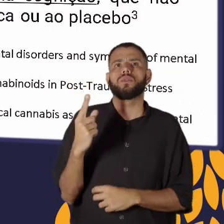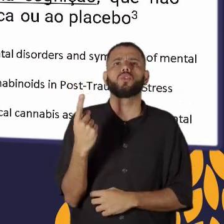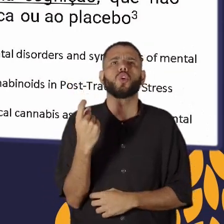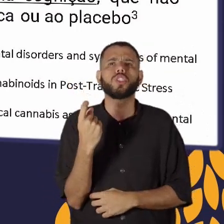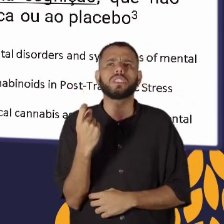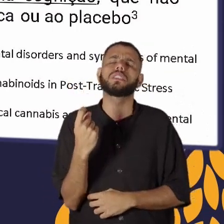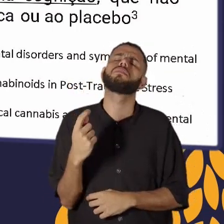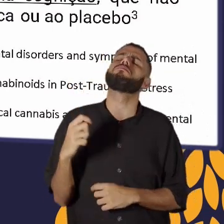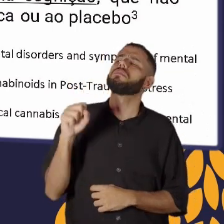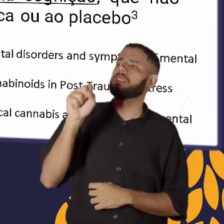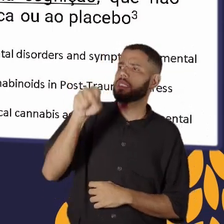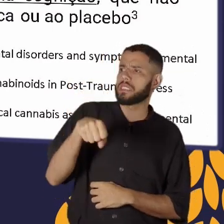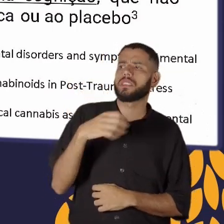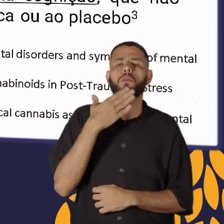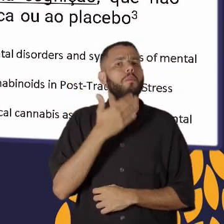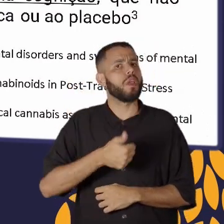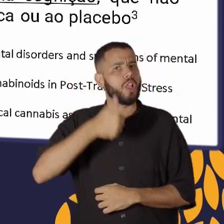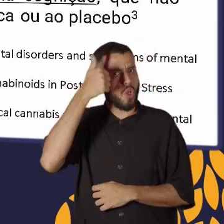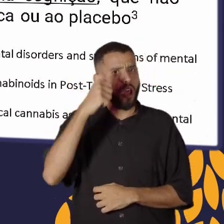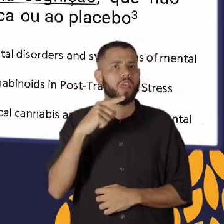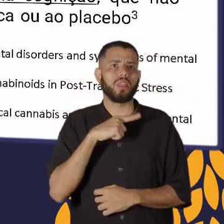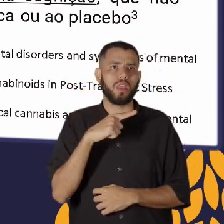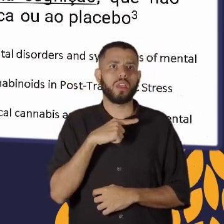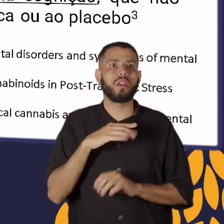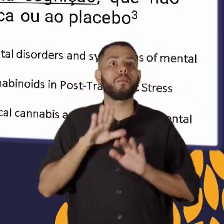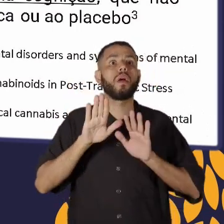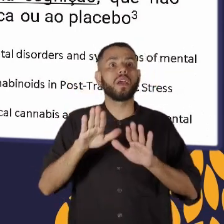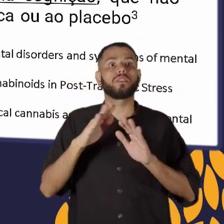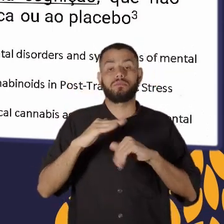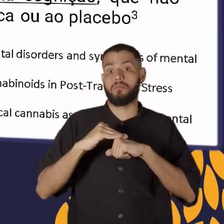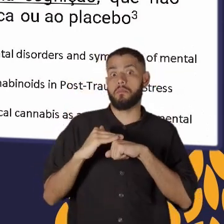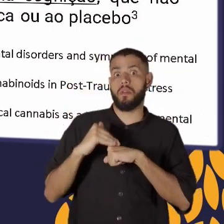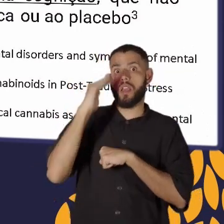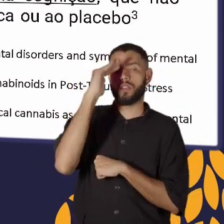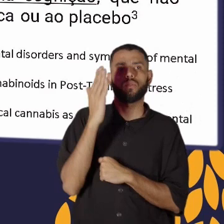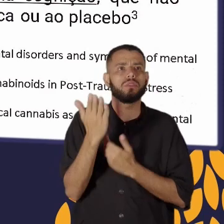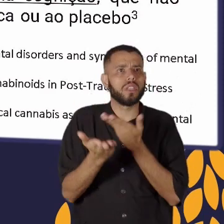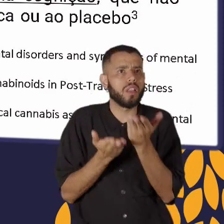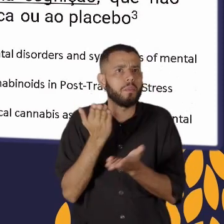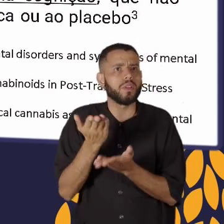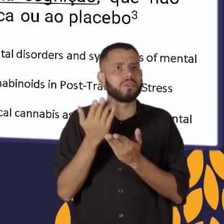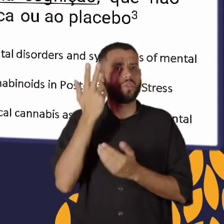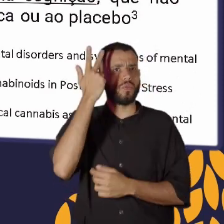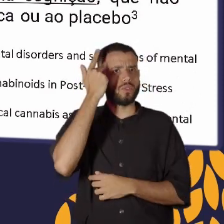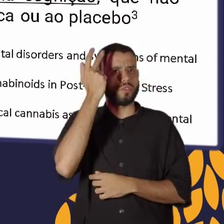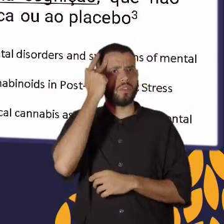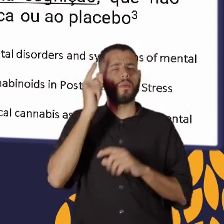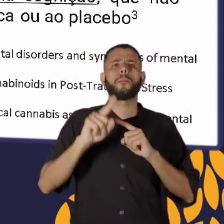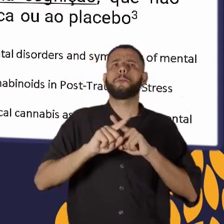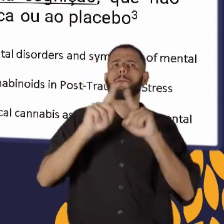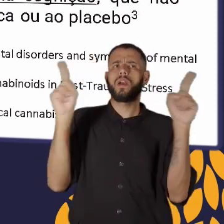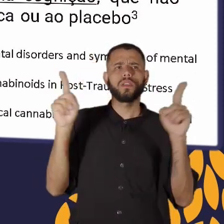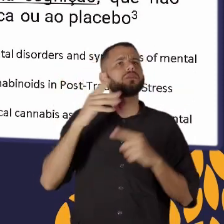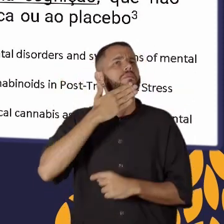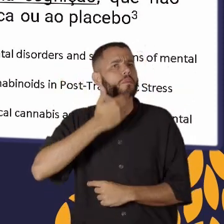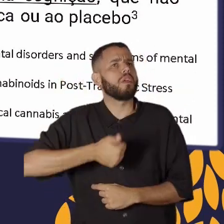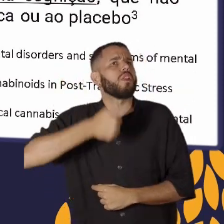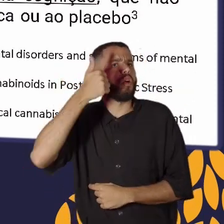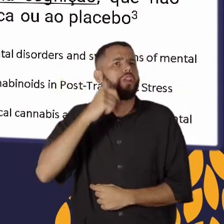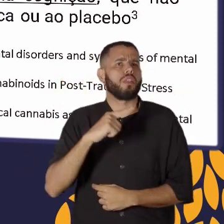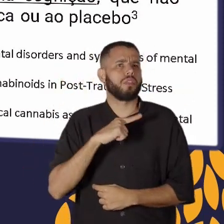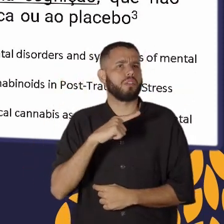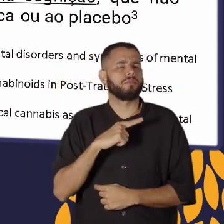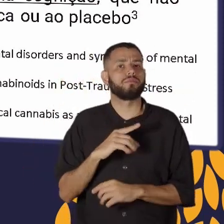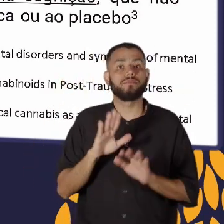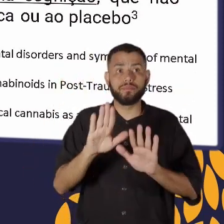melhora, mas essa melhora ela não é superior ao tratamento convencional, mas tem uma melhora, né? E essa é uma discussão interessante, fazendo